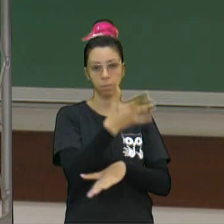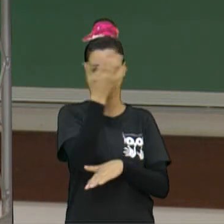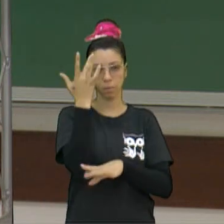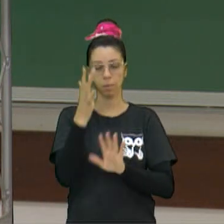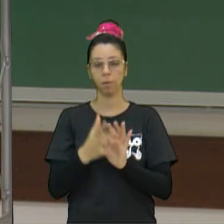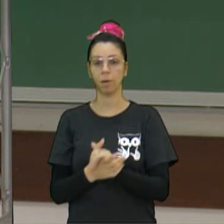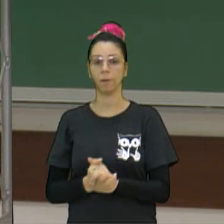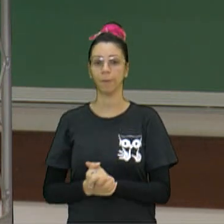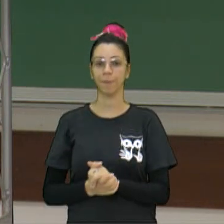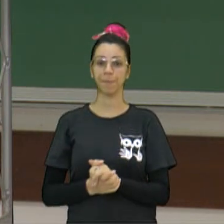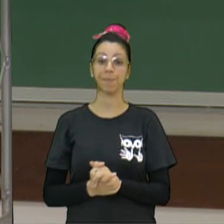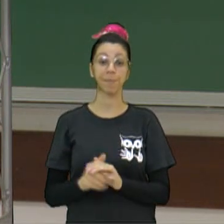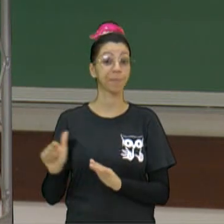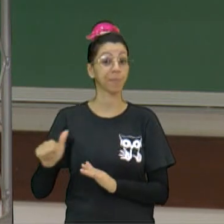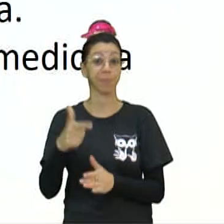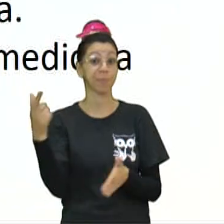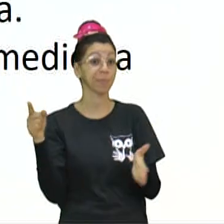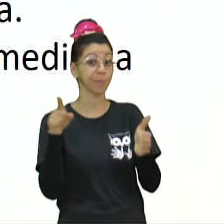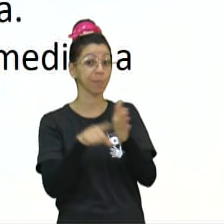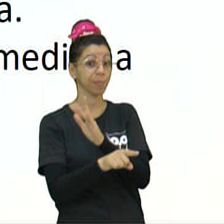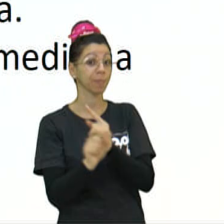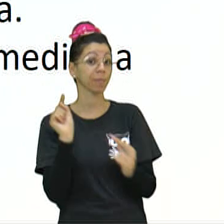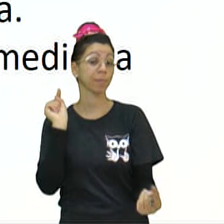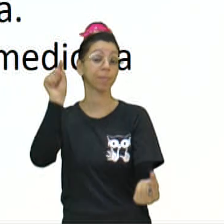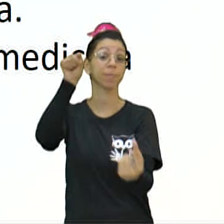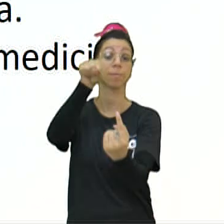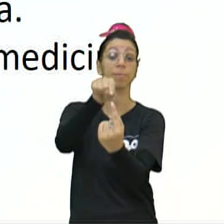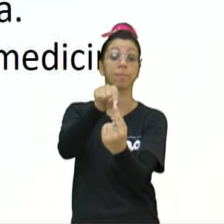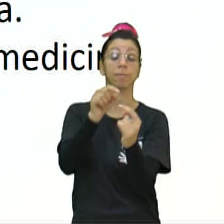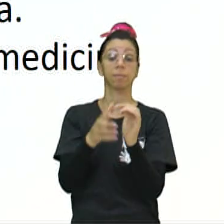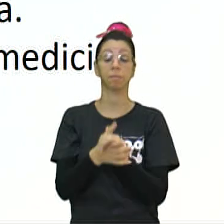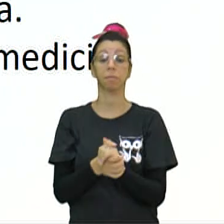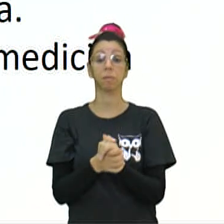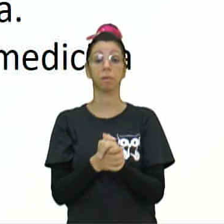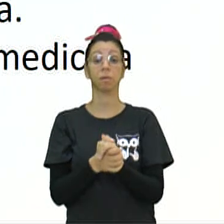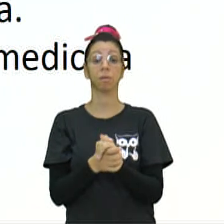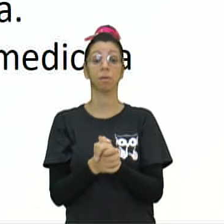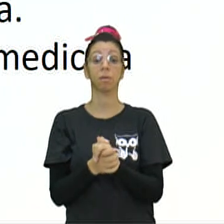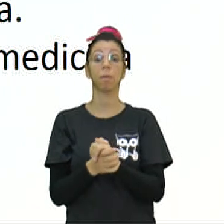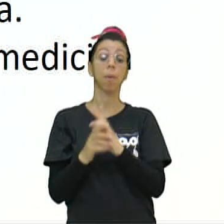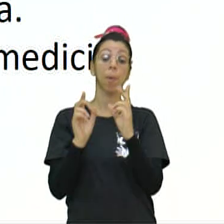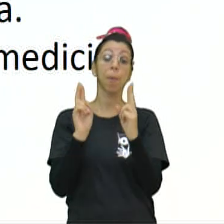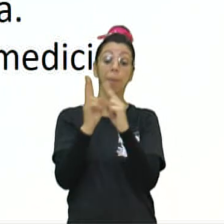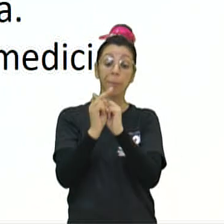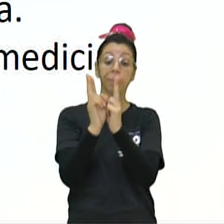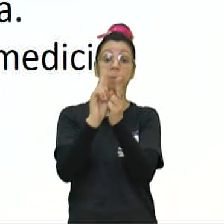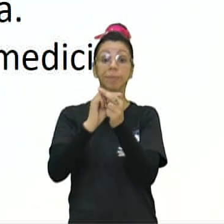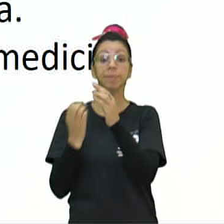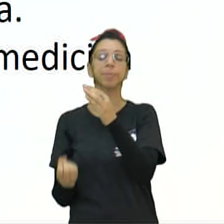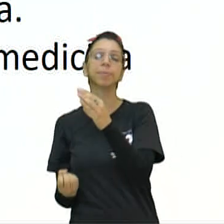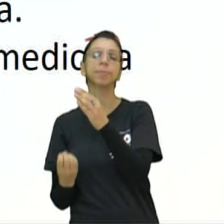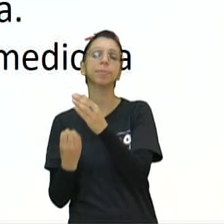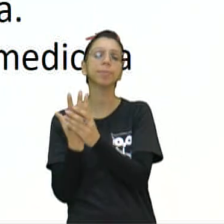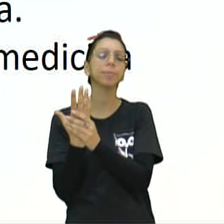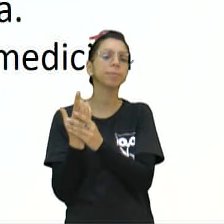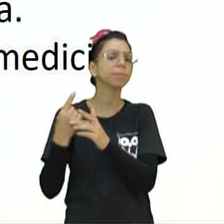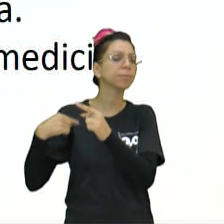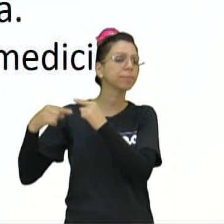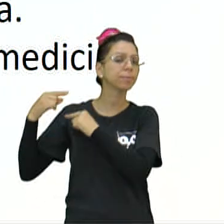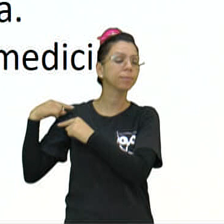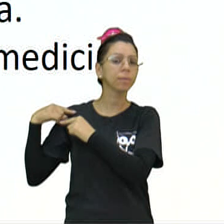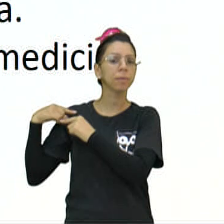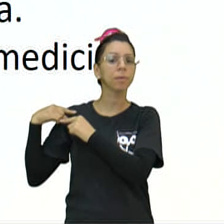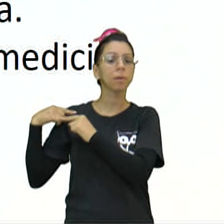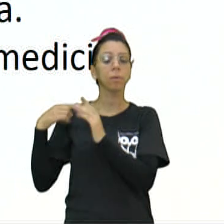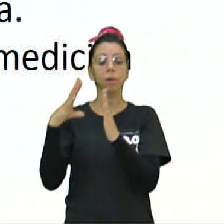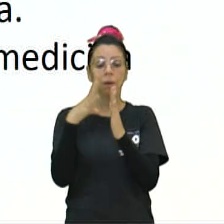uma pergunta, dessa vez também objetiva, que fala o quê? O método Pilates, quando criado, teve forte